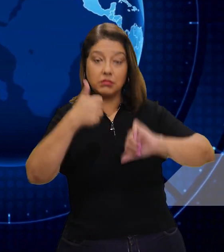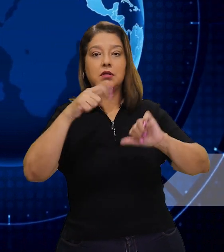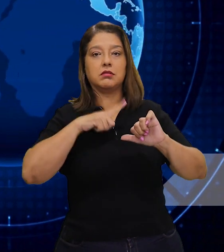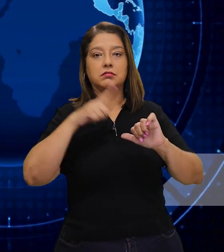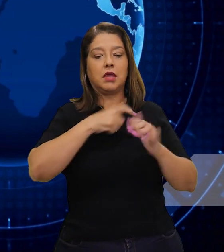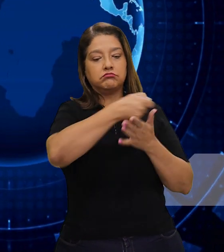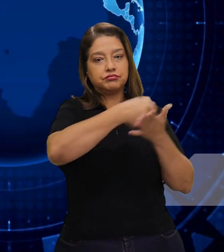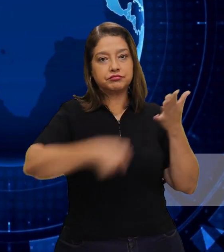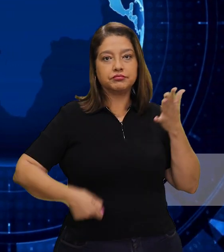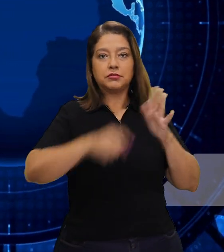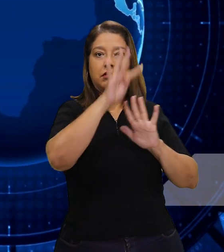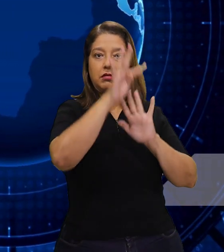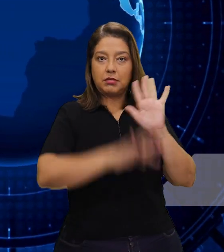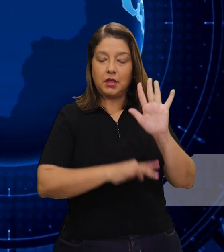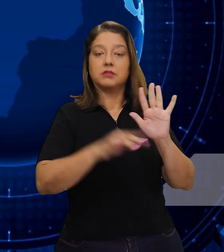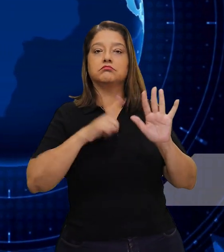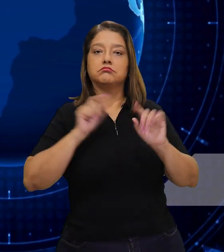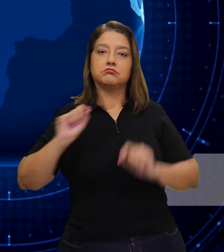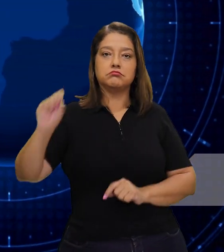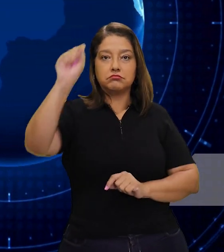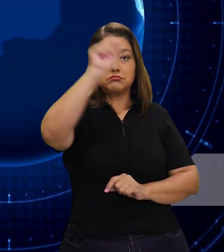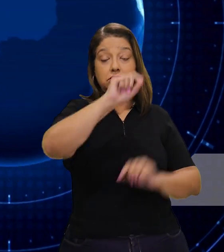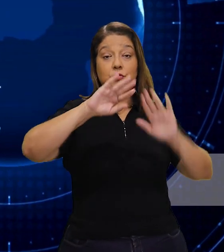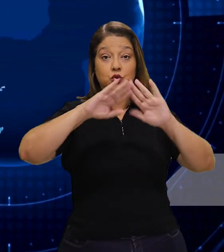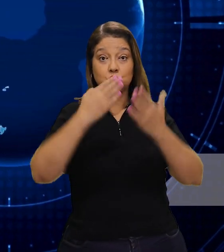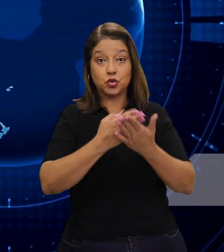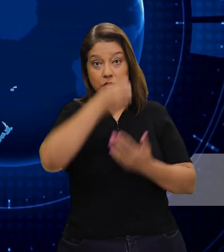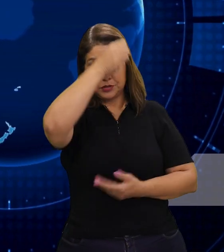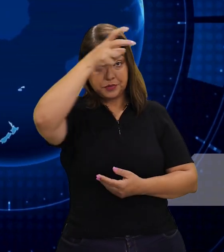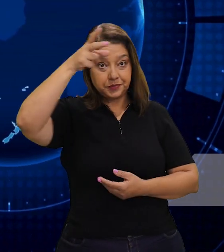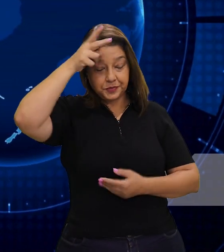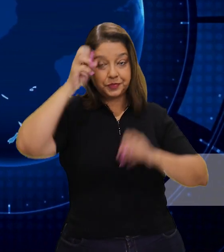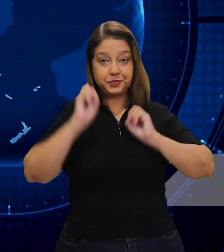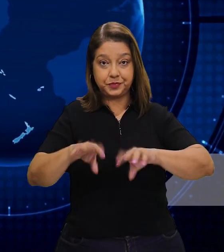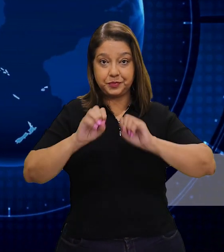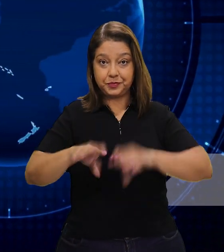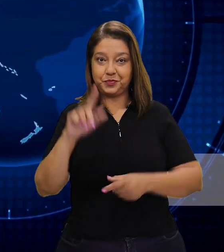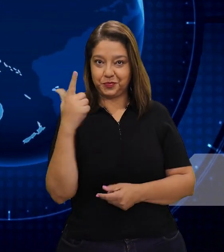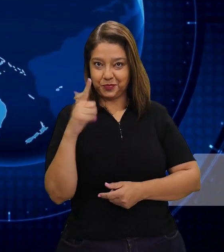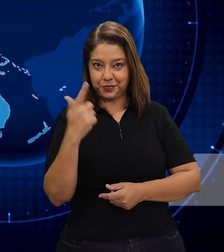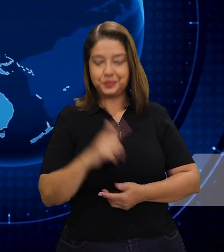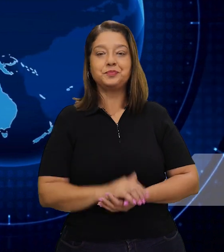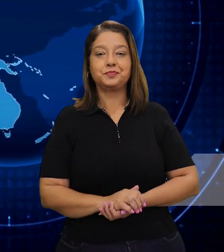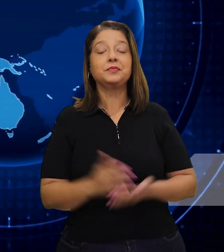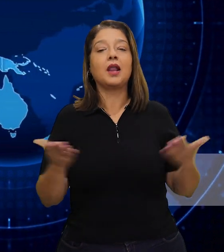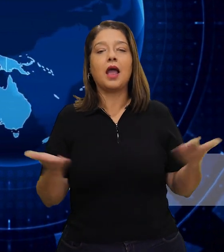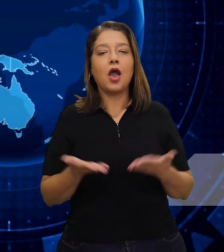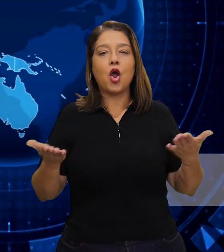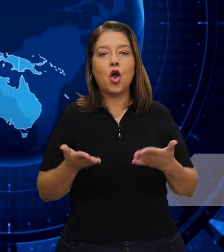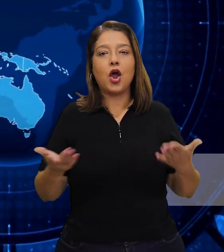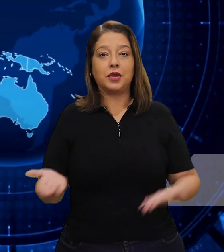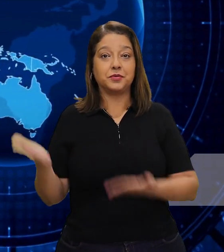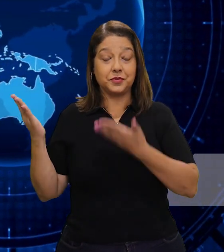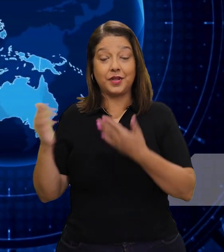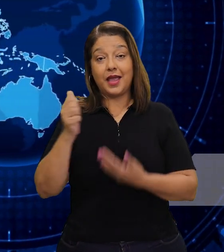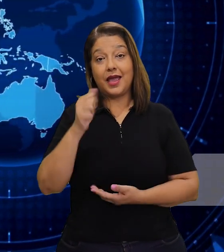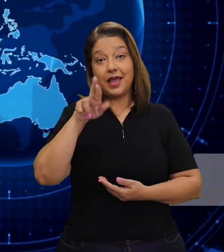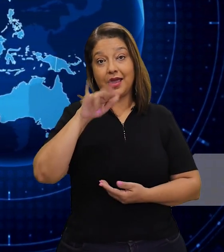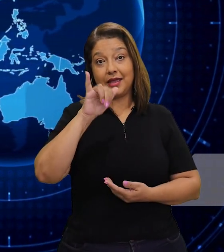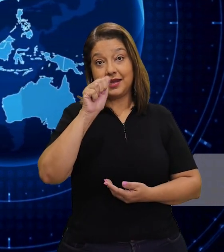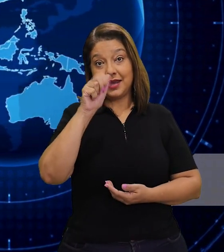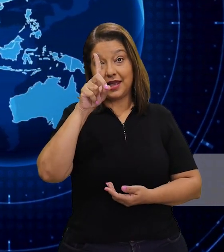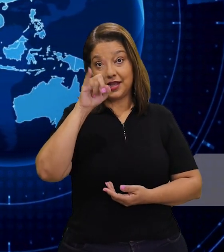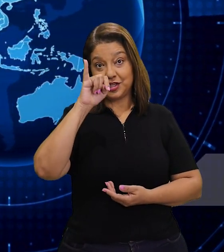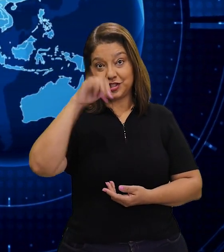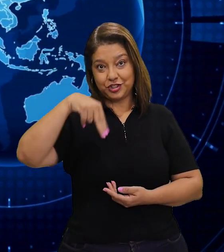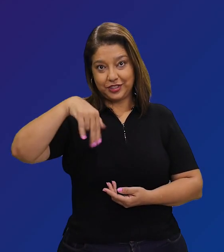texto em rede da Secretaria Municipal de Educação de Goiânia. Agora, comigo, professora Ariadne.